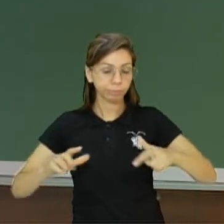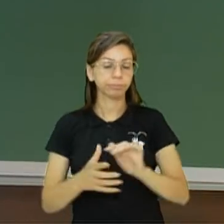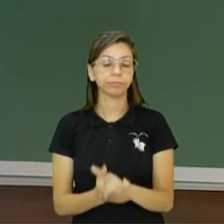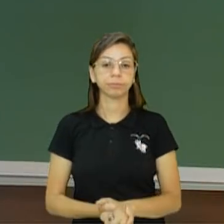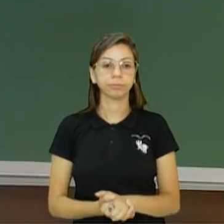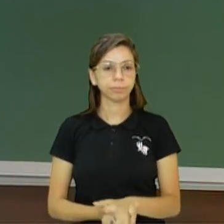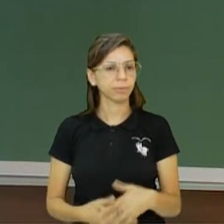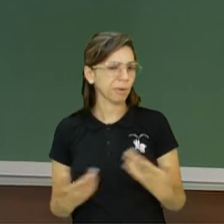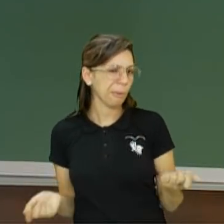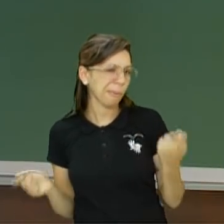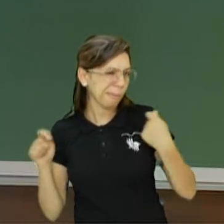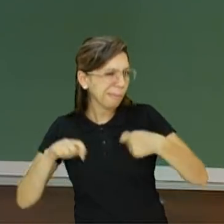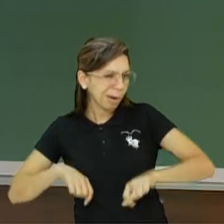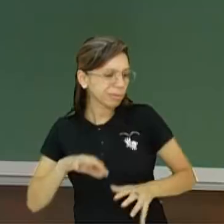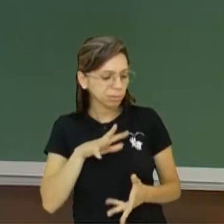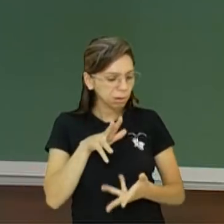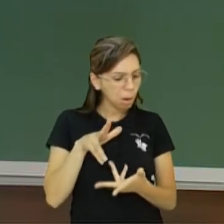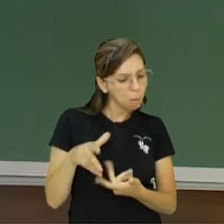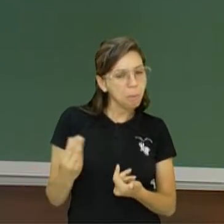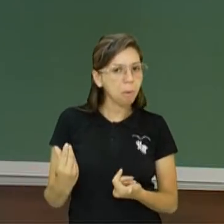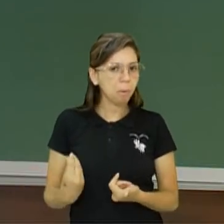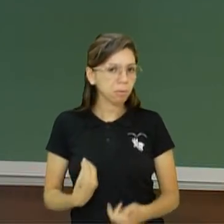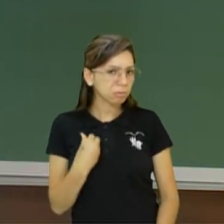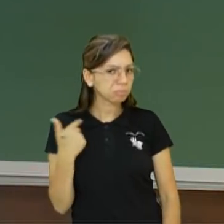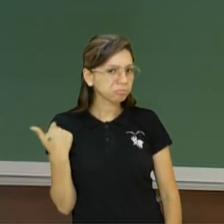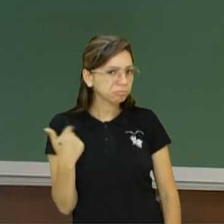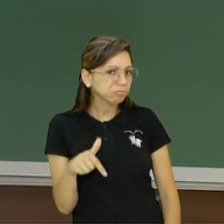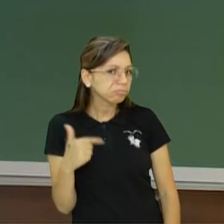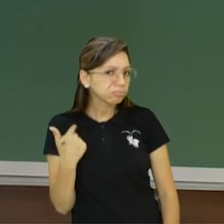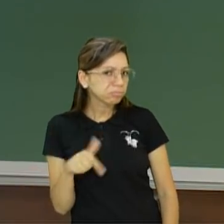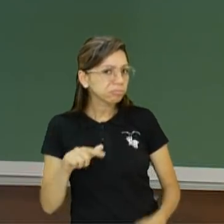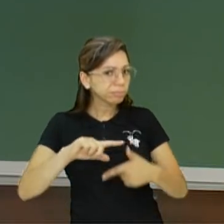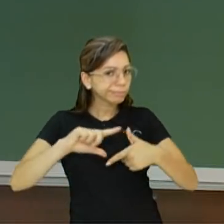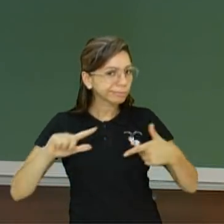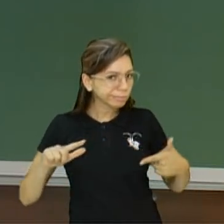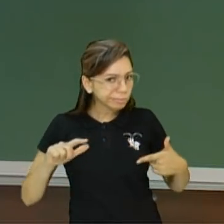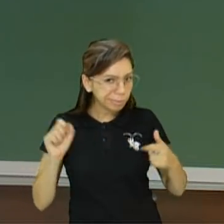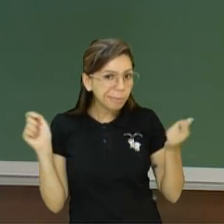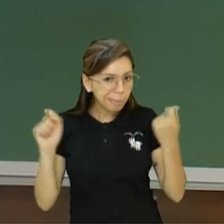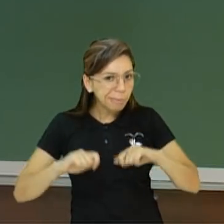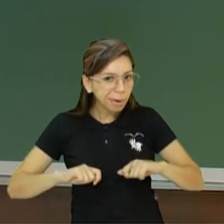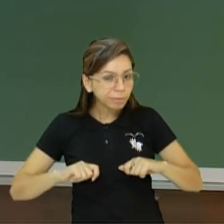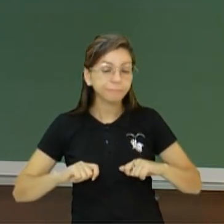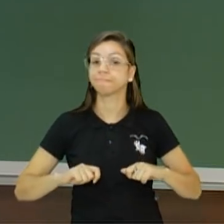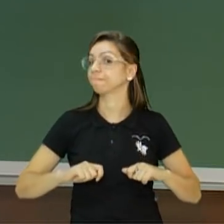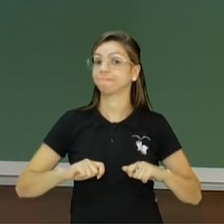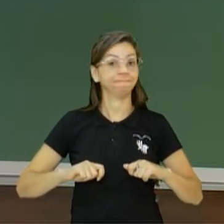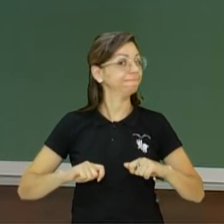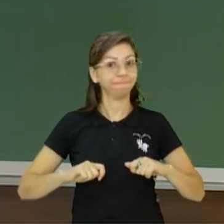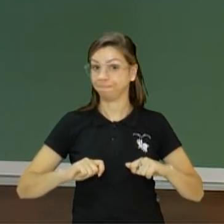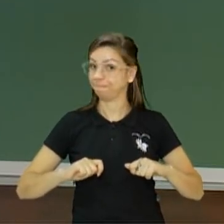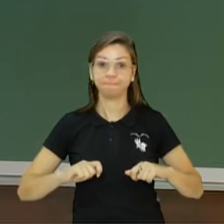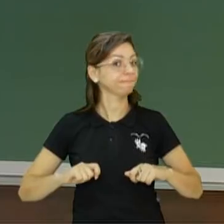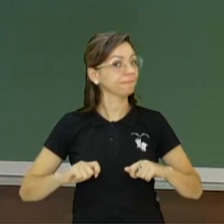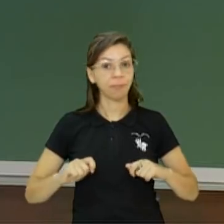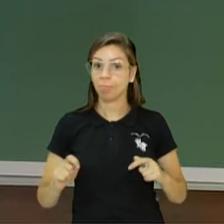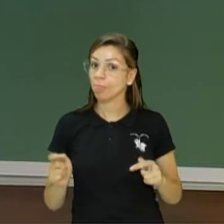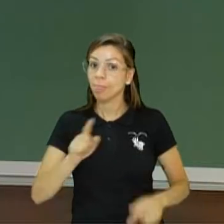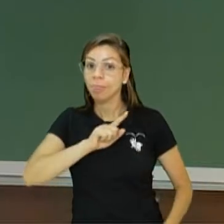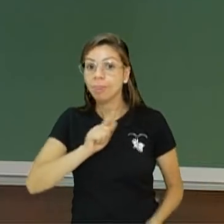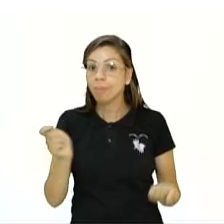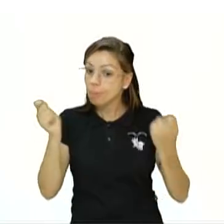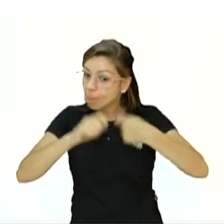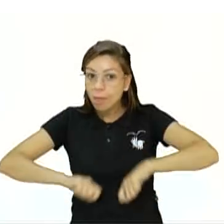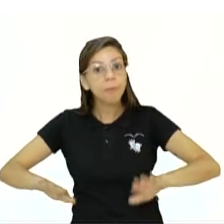Então, seria possível um mundo onde não existissem os sólidos geométricos? Não! Não é possível um